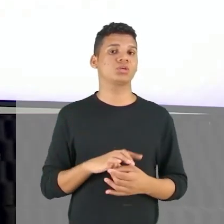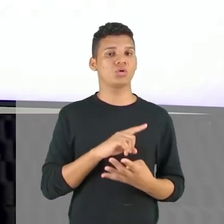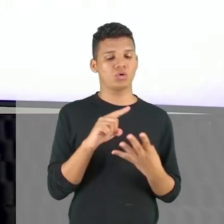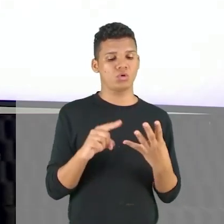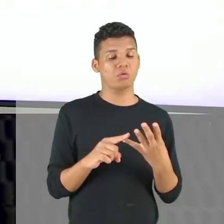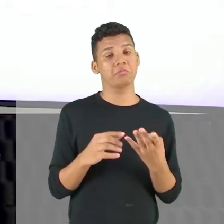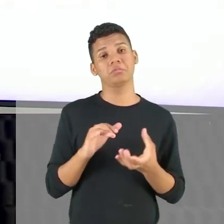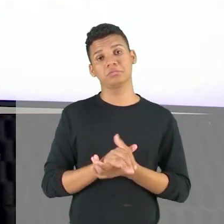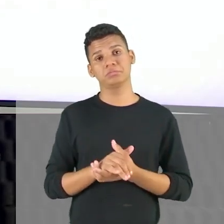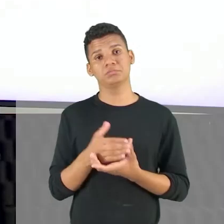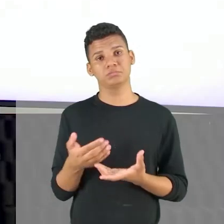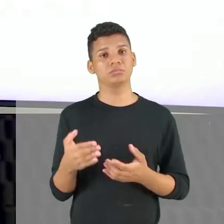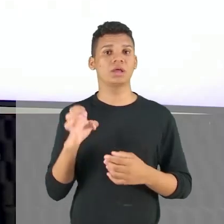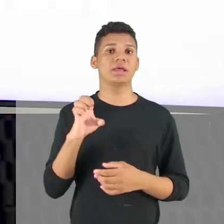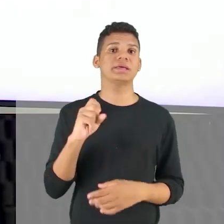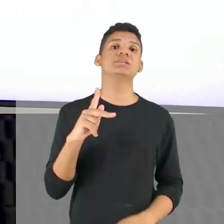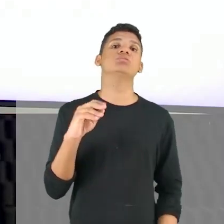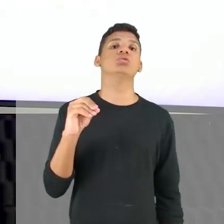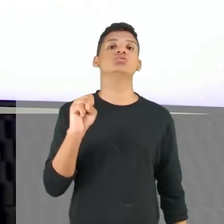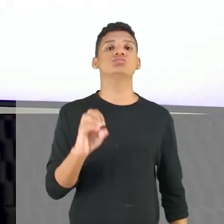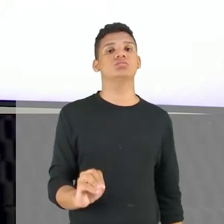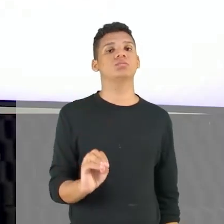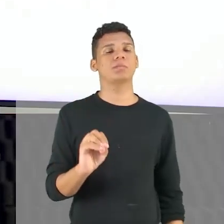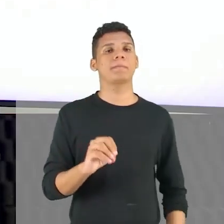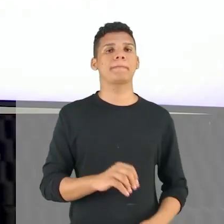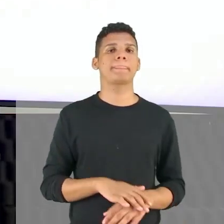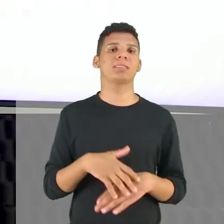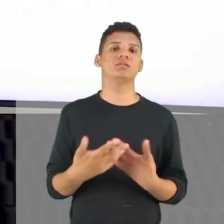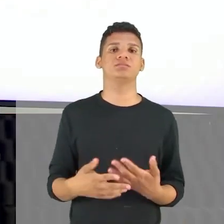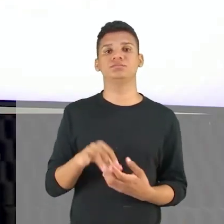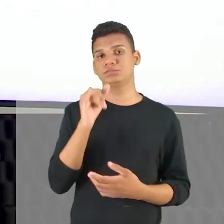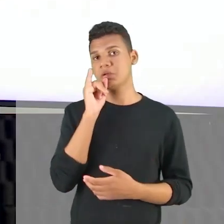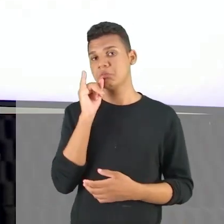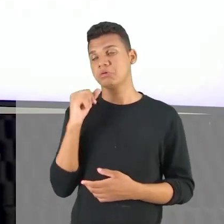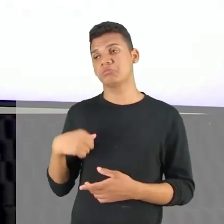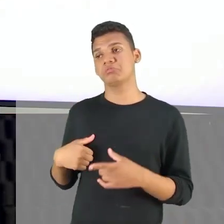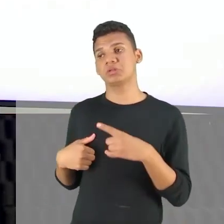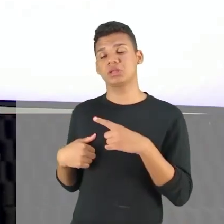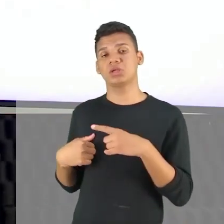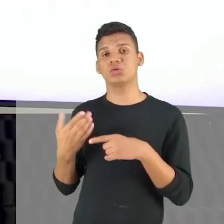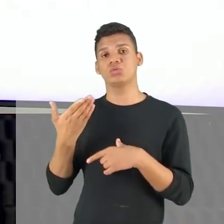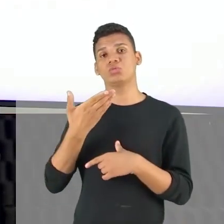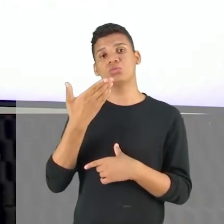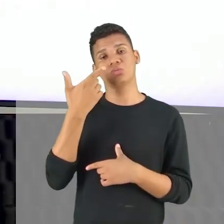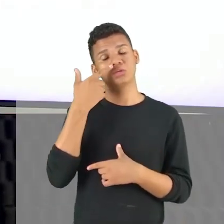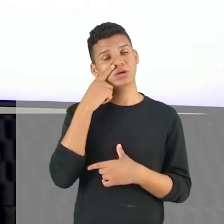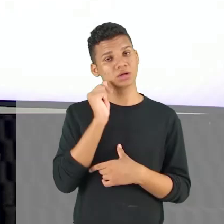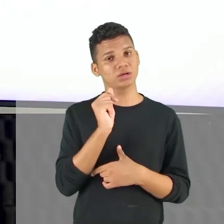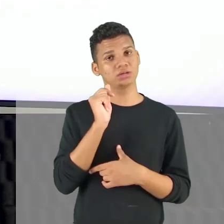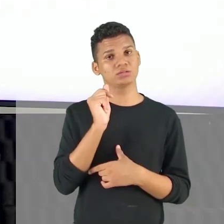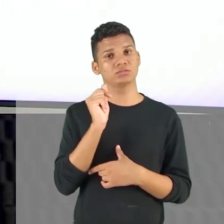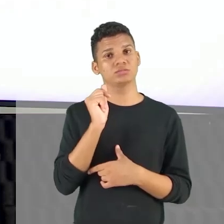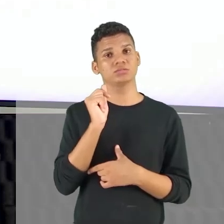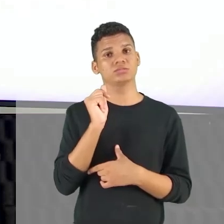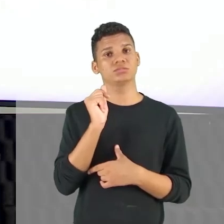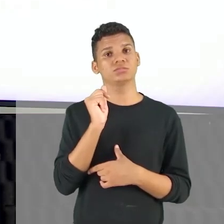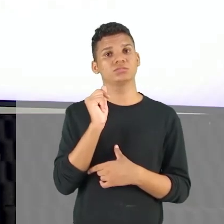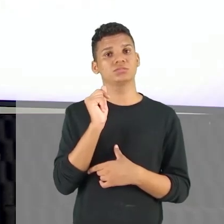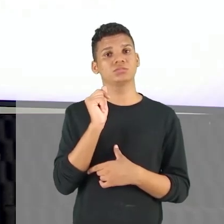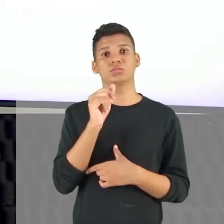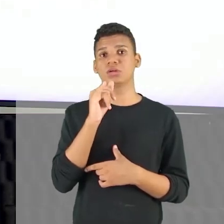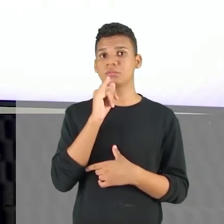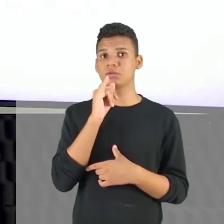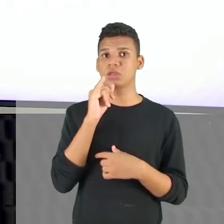exemplo, eu tenho um gato, certo? E para o gato, eu sou su